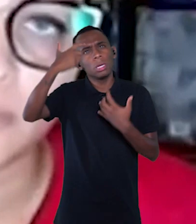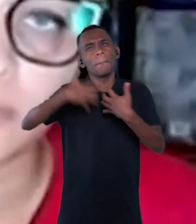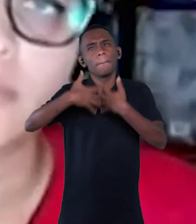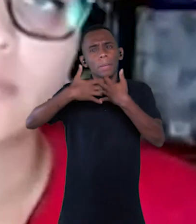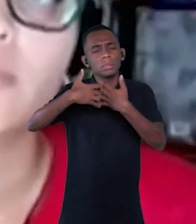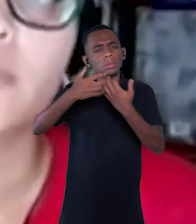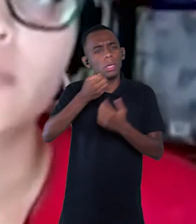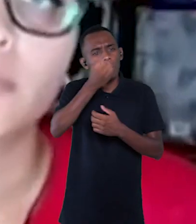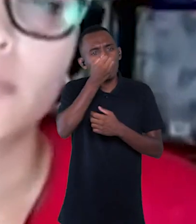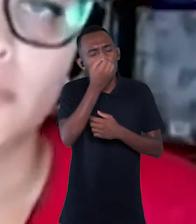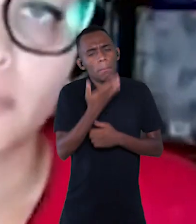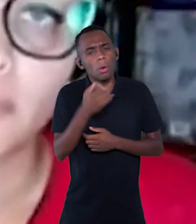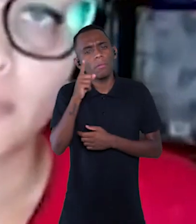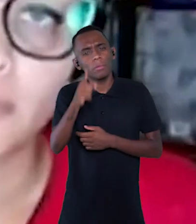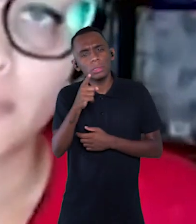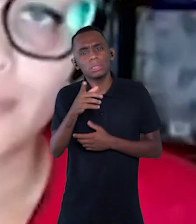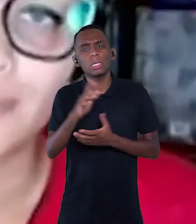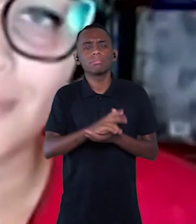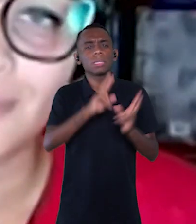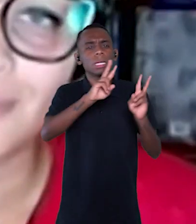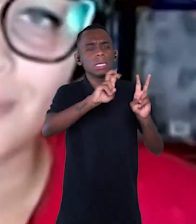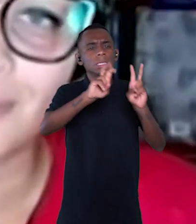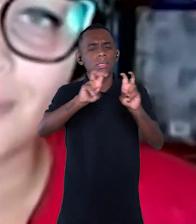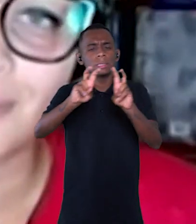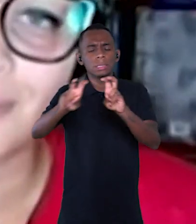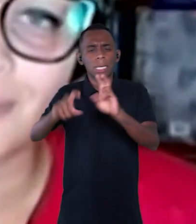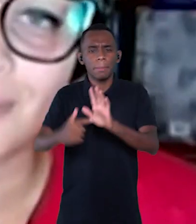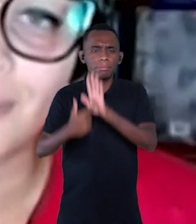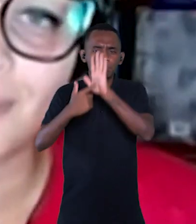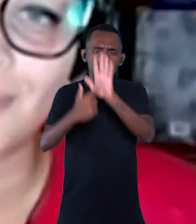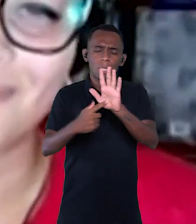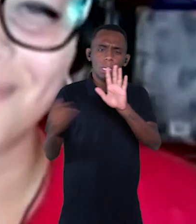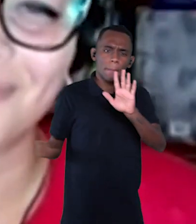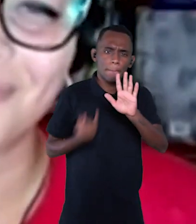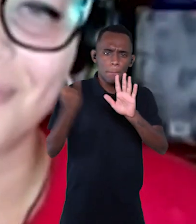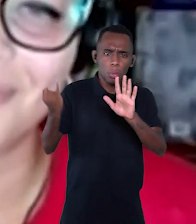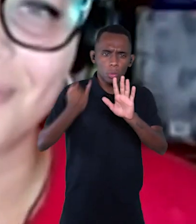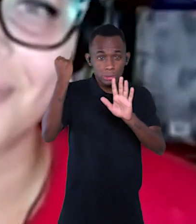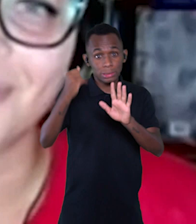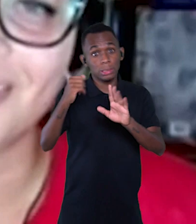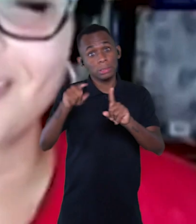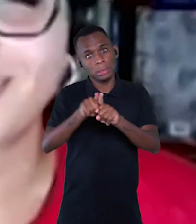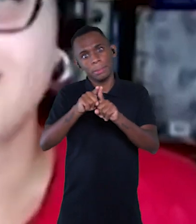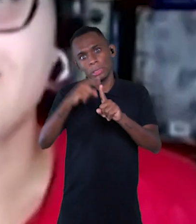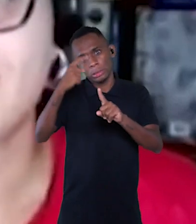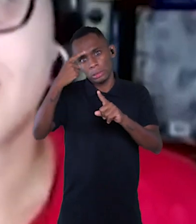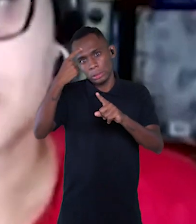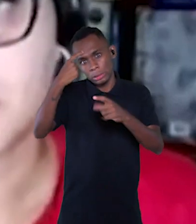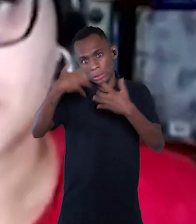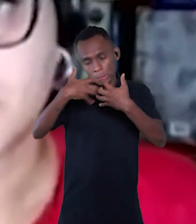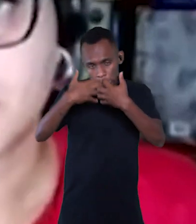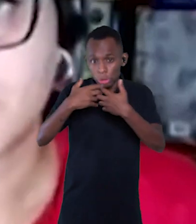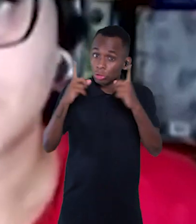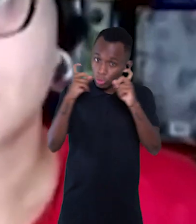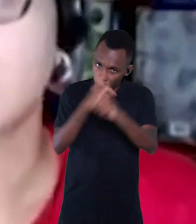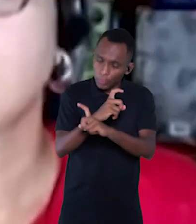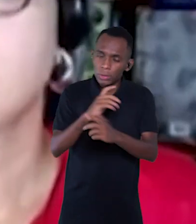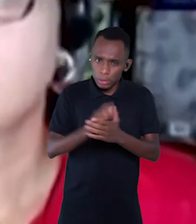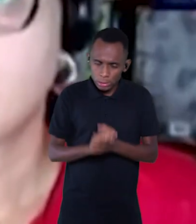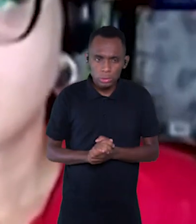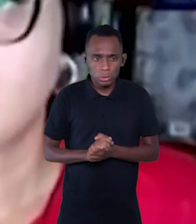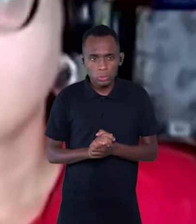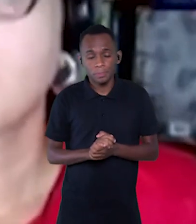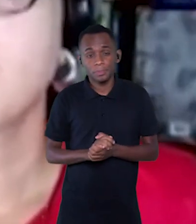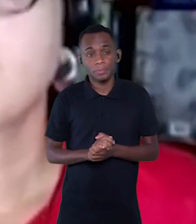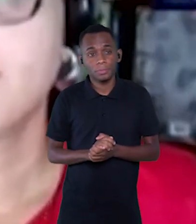pensei aqui que bom que você trouxe esses assuntos tão importantes, assim, até complexos, da população mesmo entender,